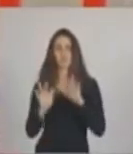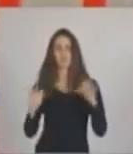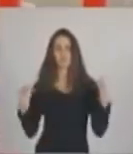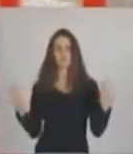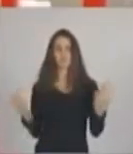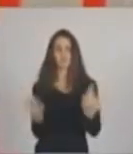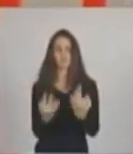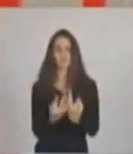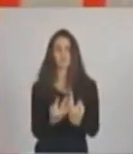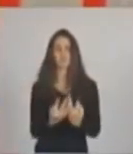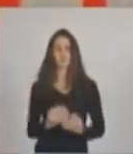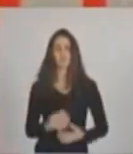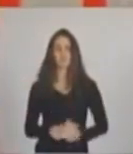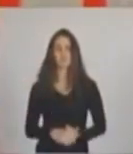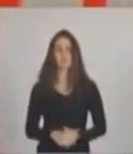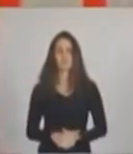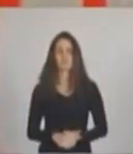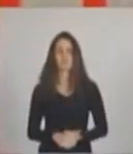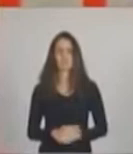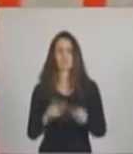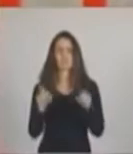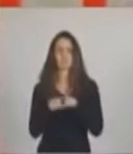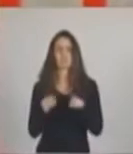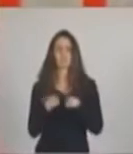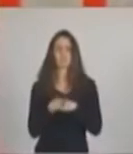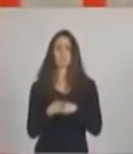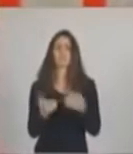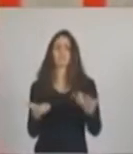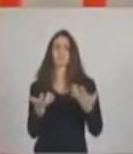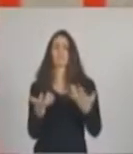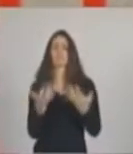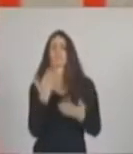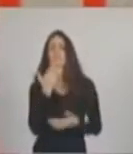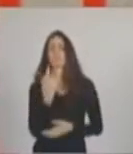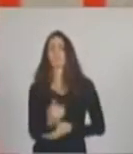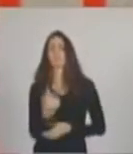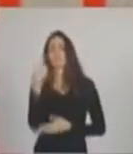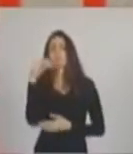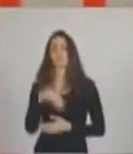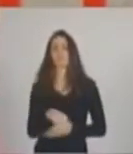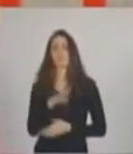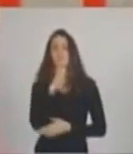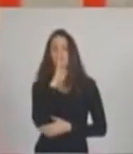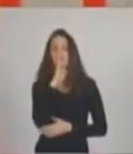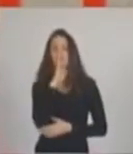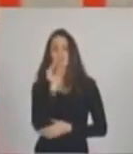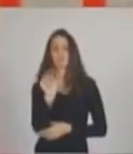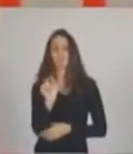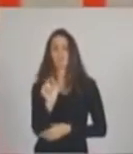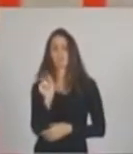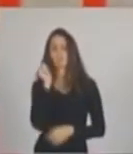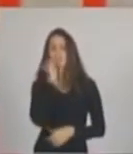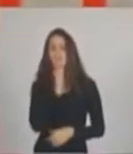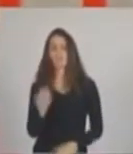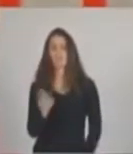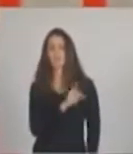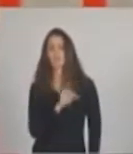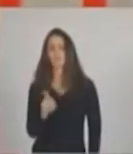conforte a família. Também quero pedir um minuto de silêncio pela